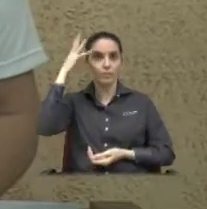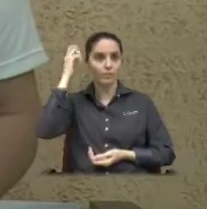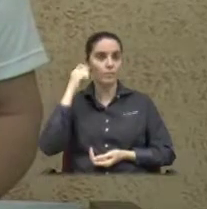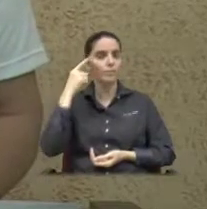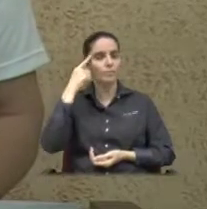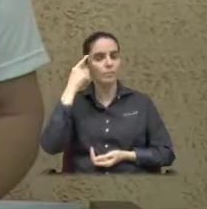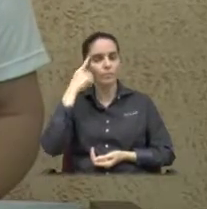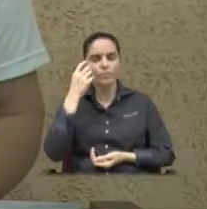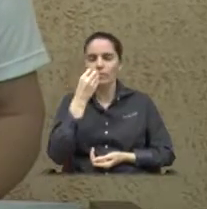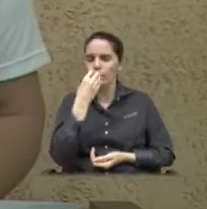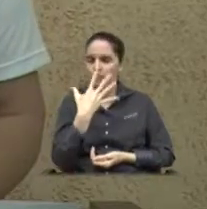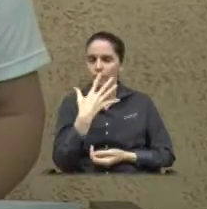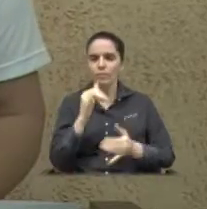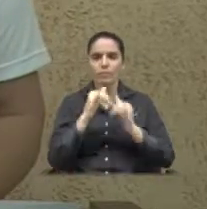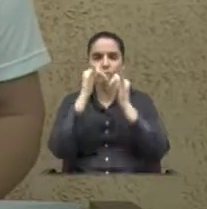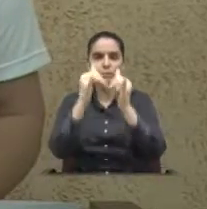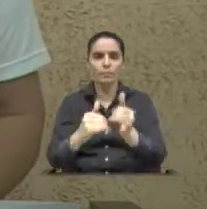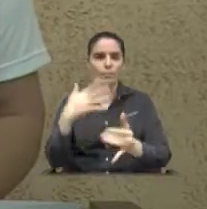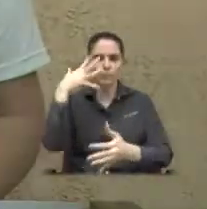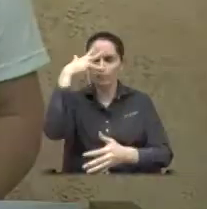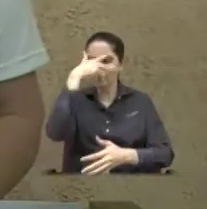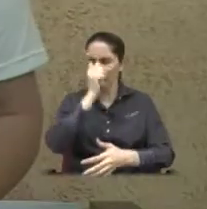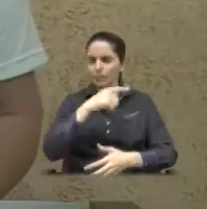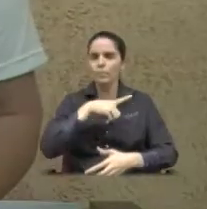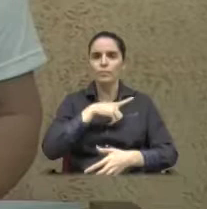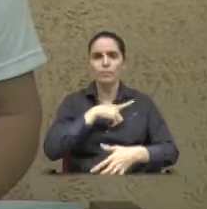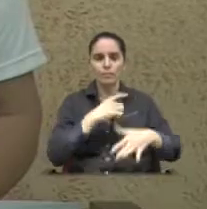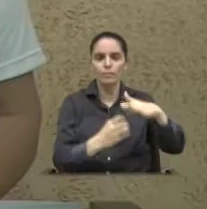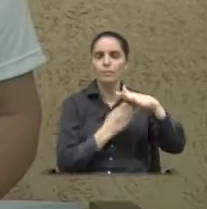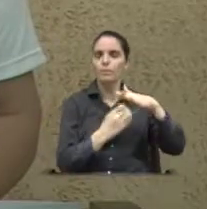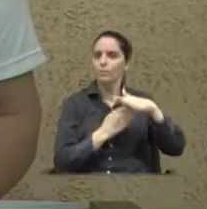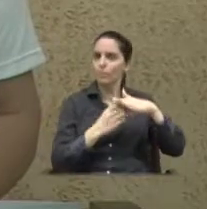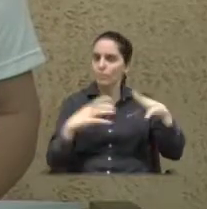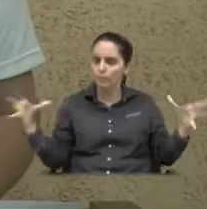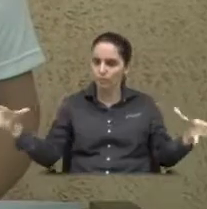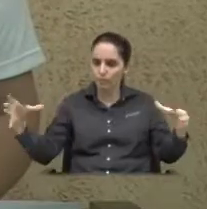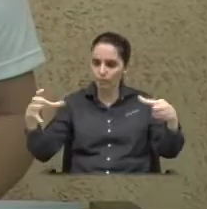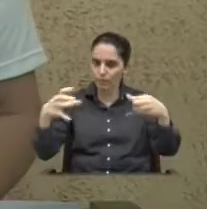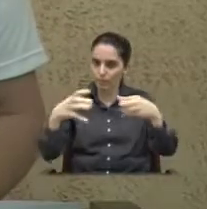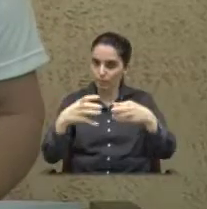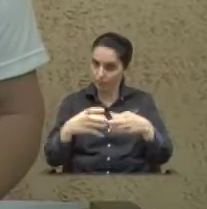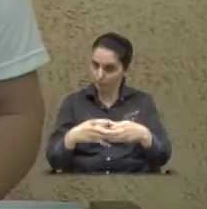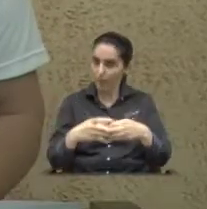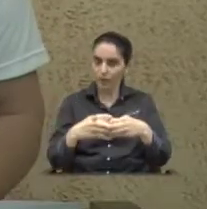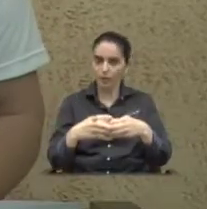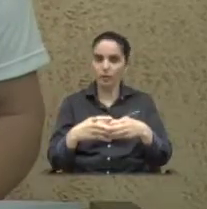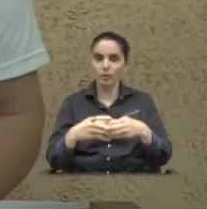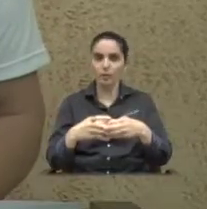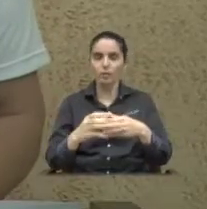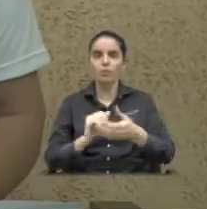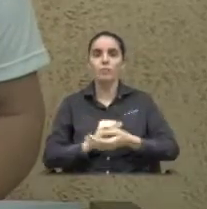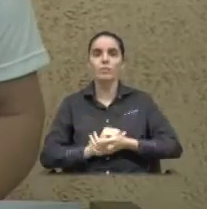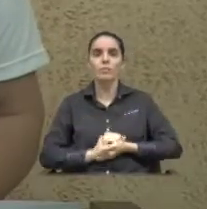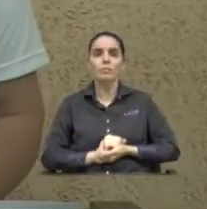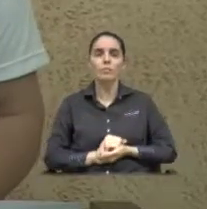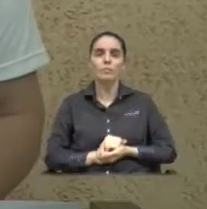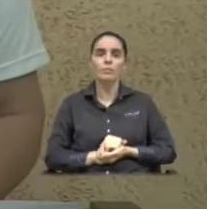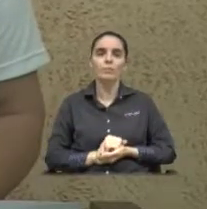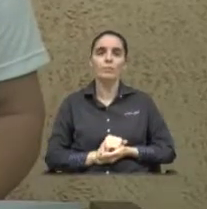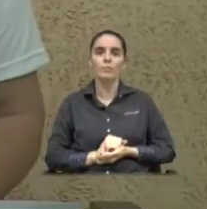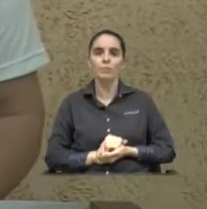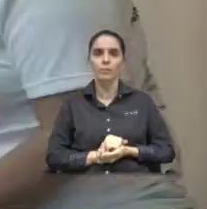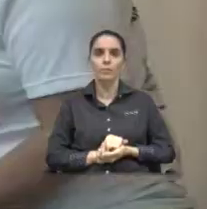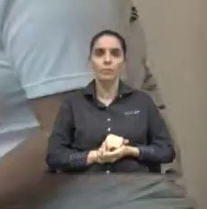essa campanha, onde tem vários empresários envolvidos da rota de negócios.